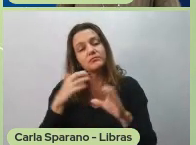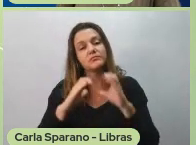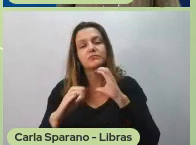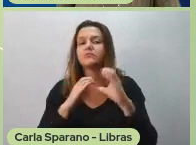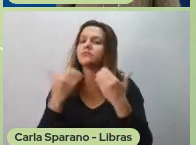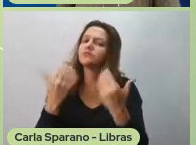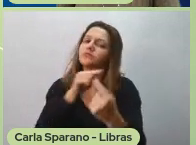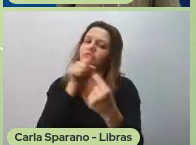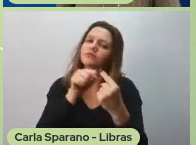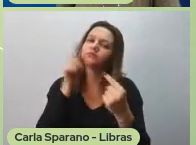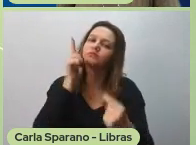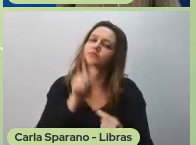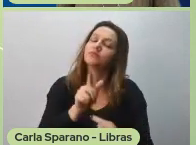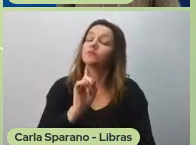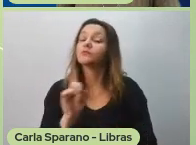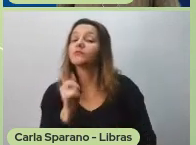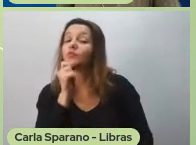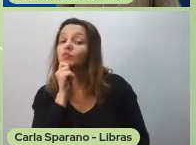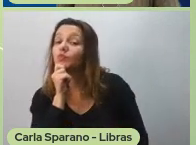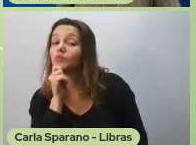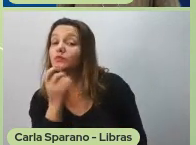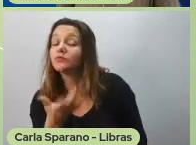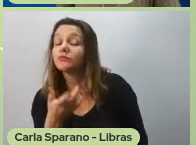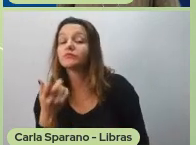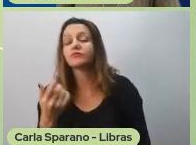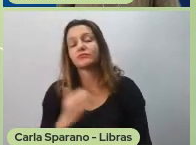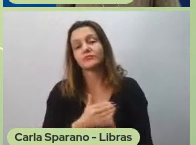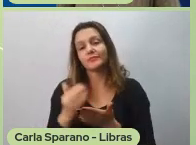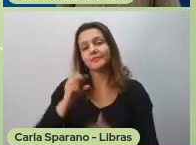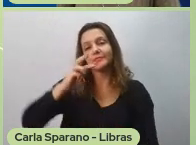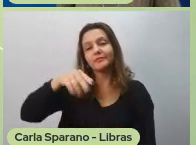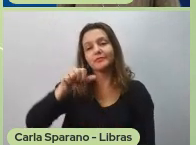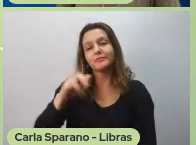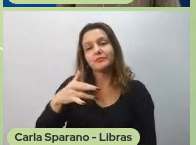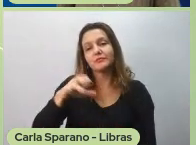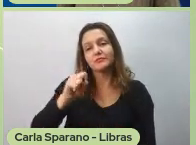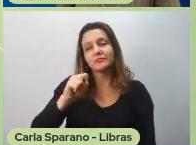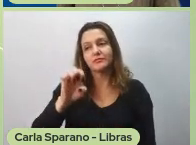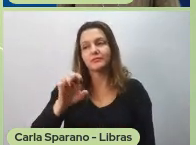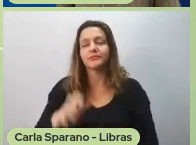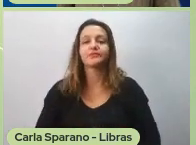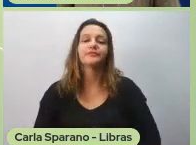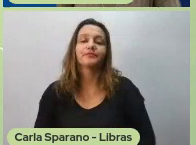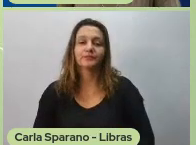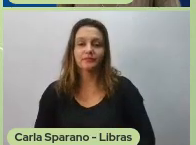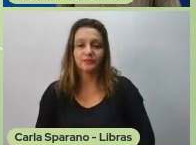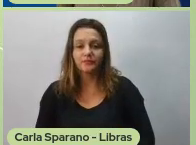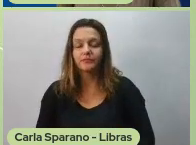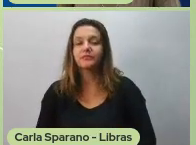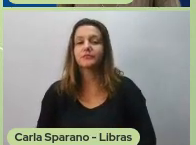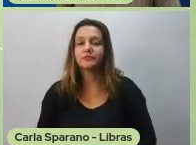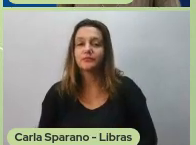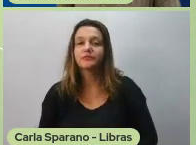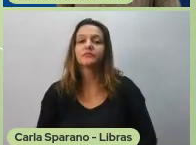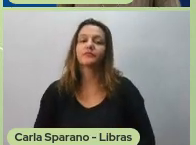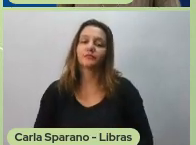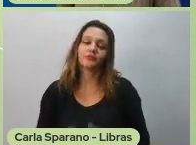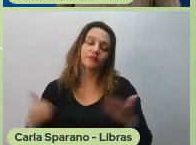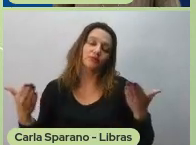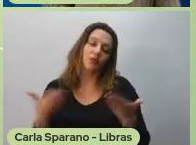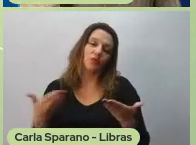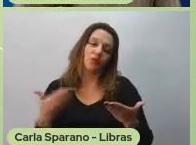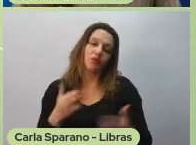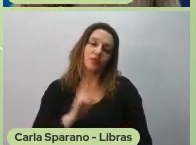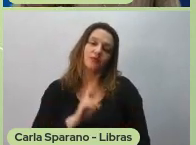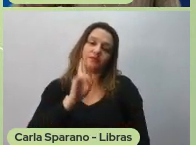gostaria de chegar? Começa contigo, Marise. Bom, vamos lá. Hoje eu falo aqui pelo